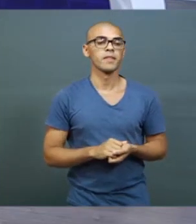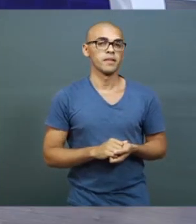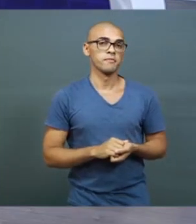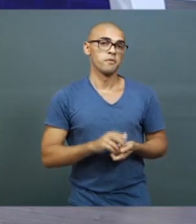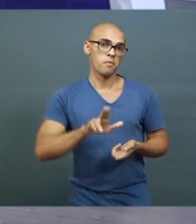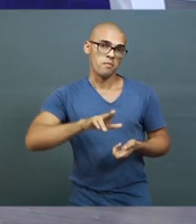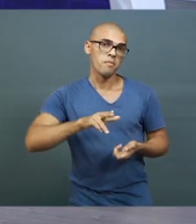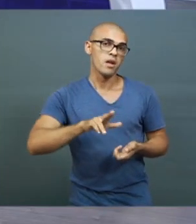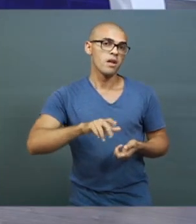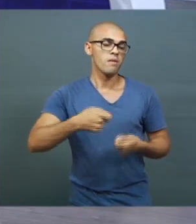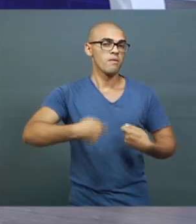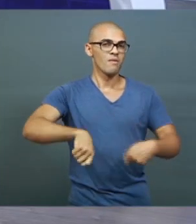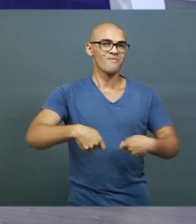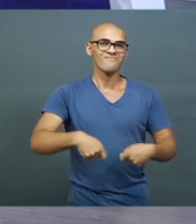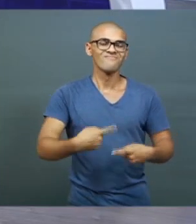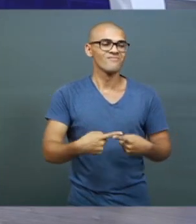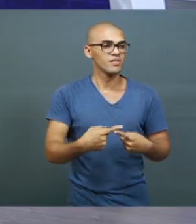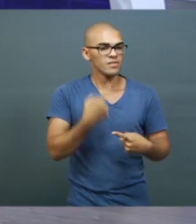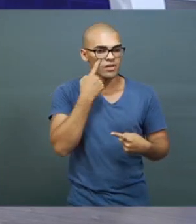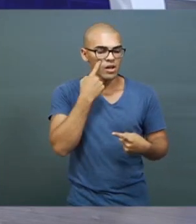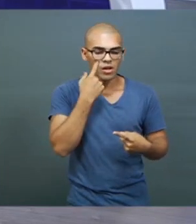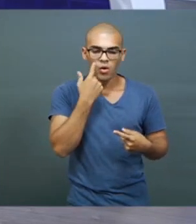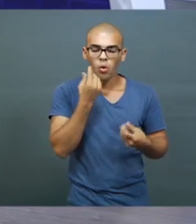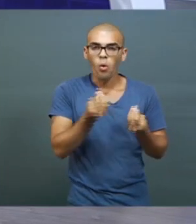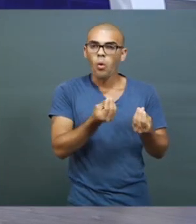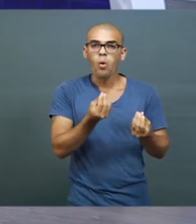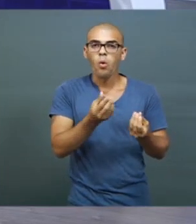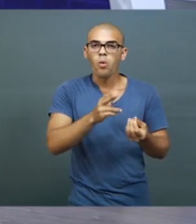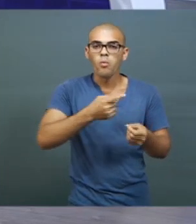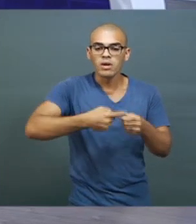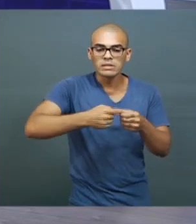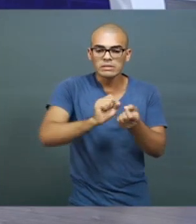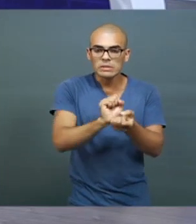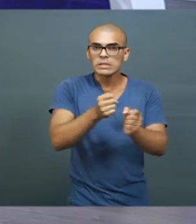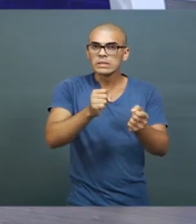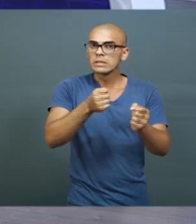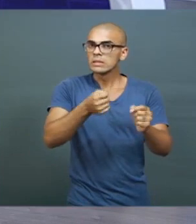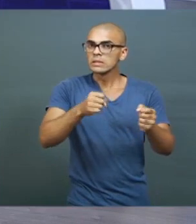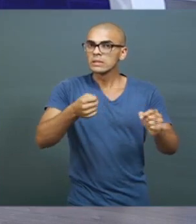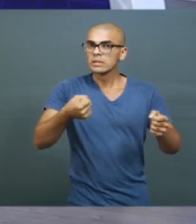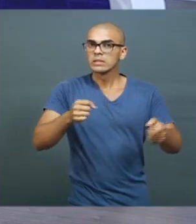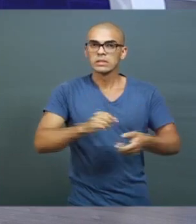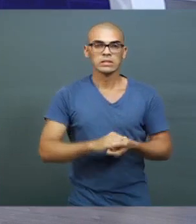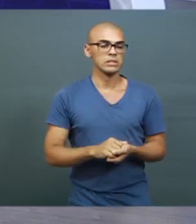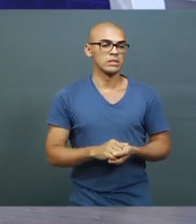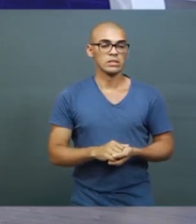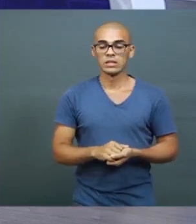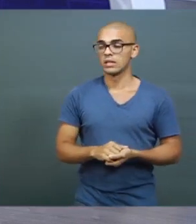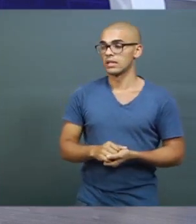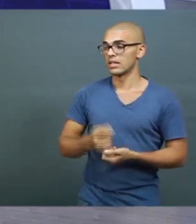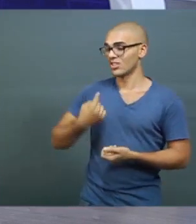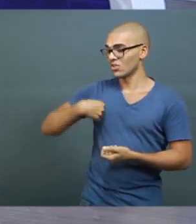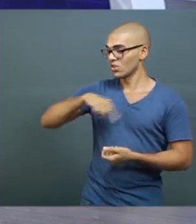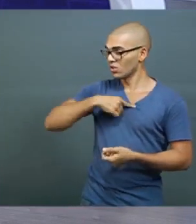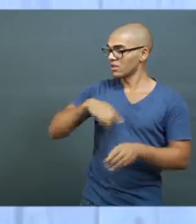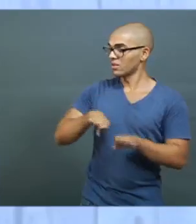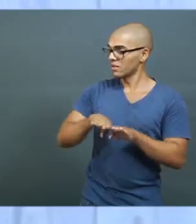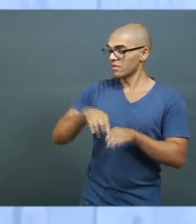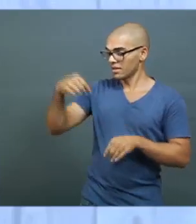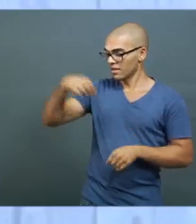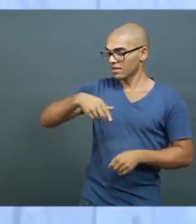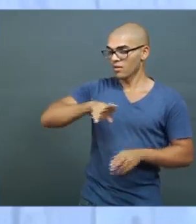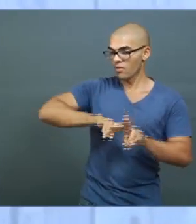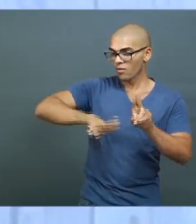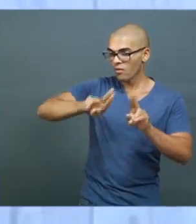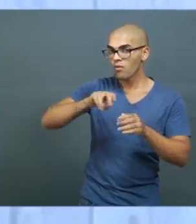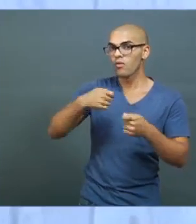desse tamanho, né? Precisa desse investimento? Olha, não só Uberlândia precisa, nós na universidade precisamos do nosso teatro. Quero deixar